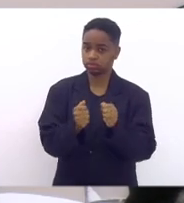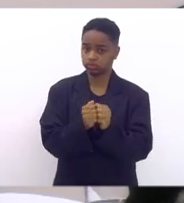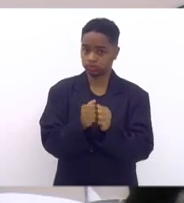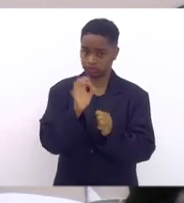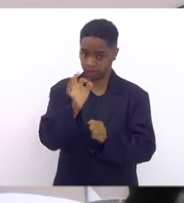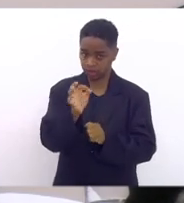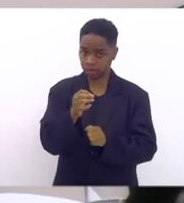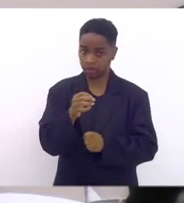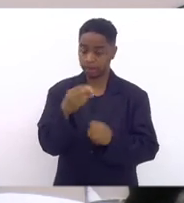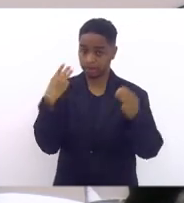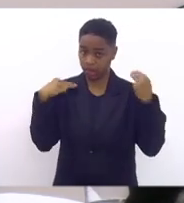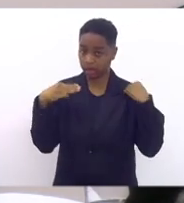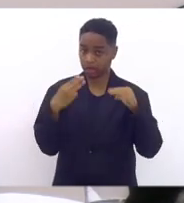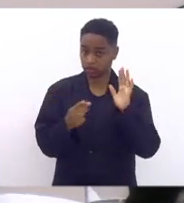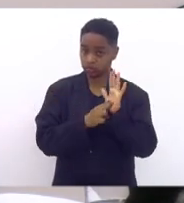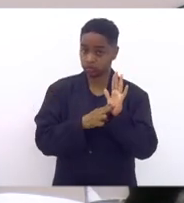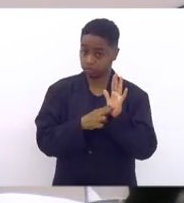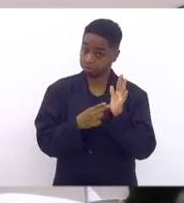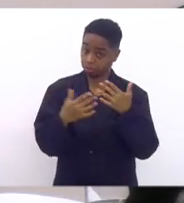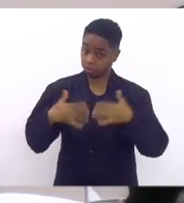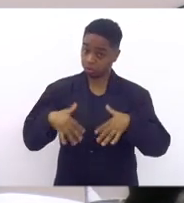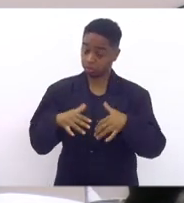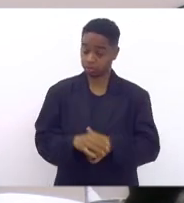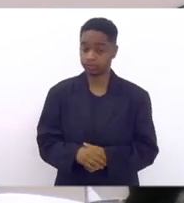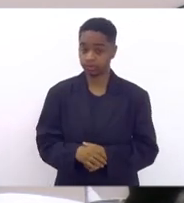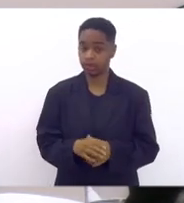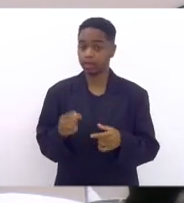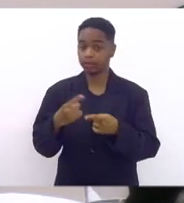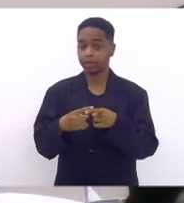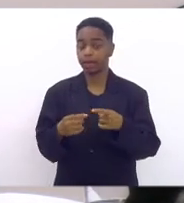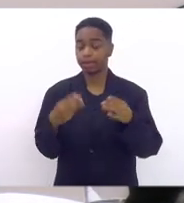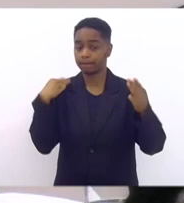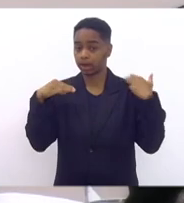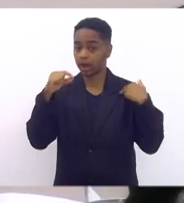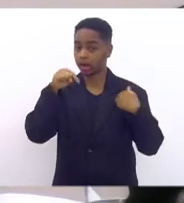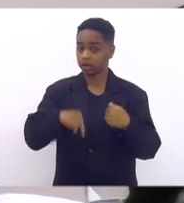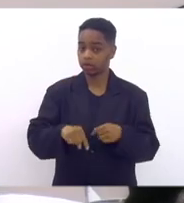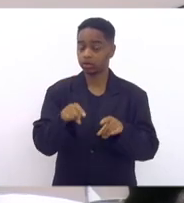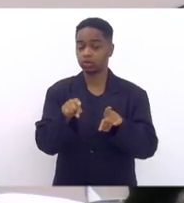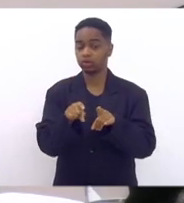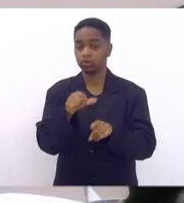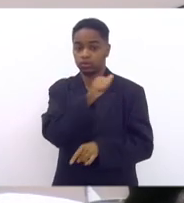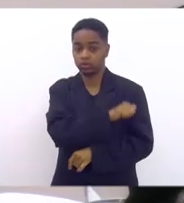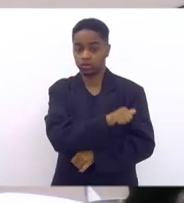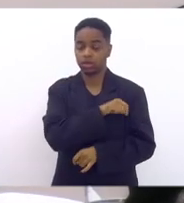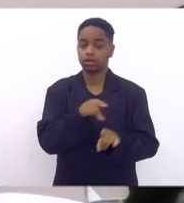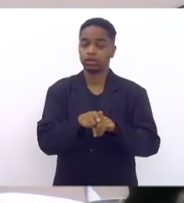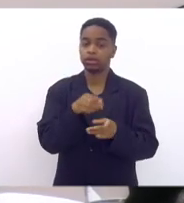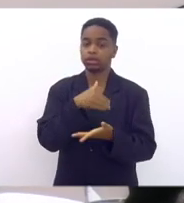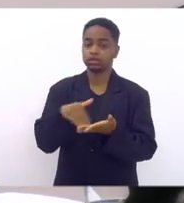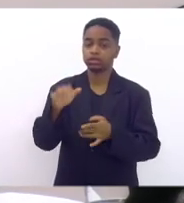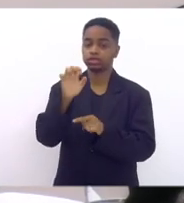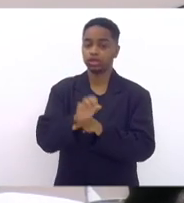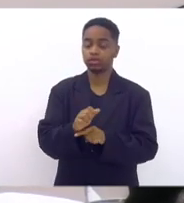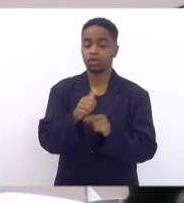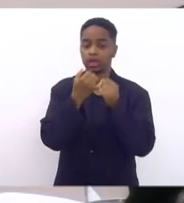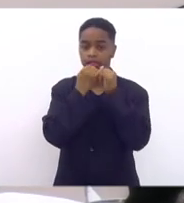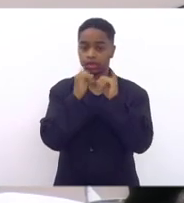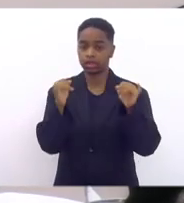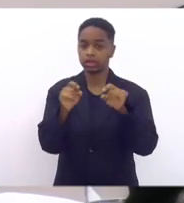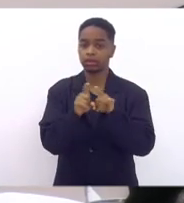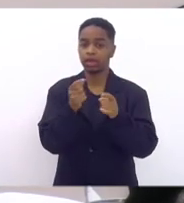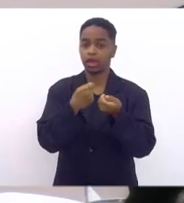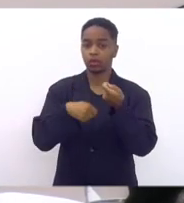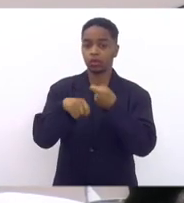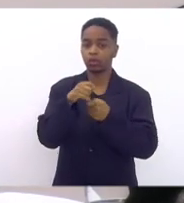Marinha que assumiu Por incrível que pareça a Marinha porte do Rio Secretaria de Estado de energia economia do mar e né estabeleceu o